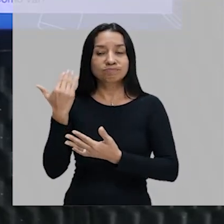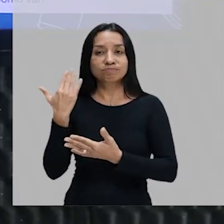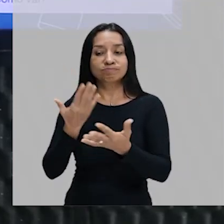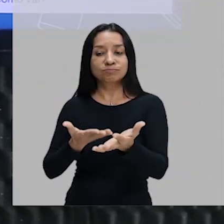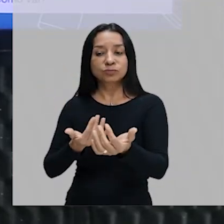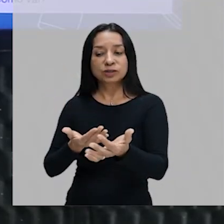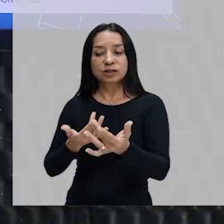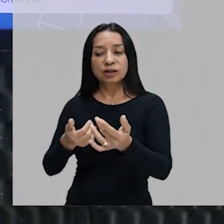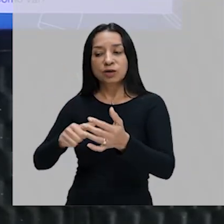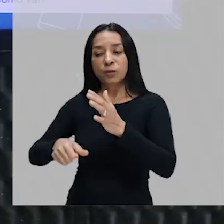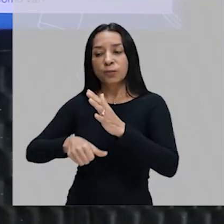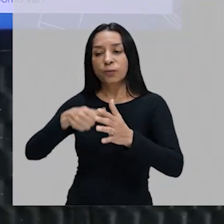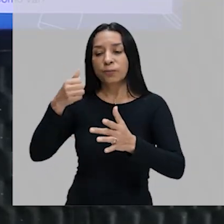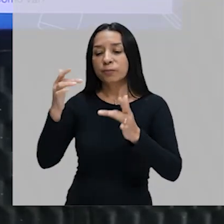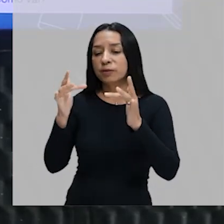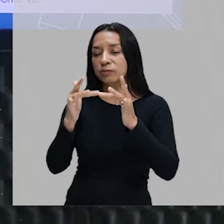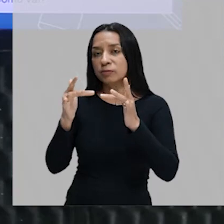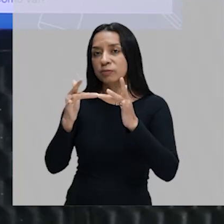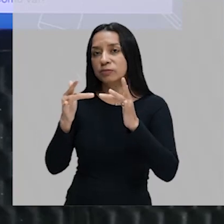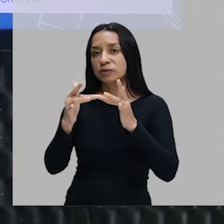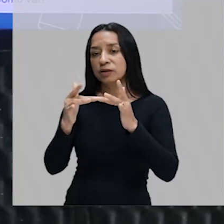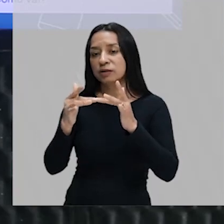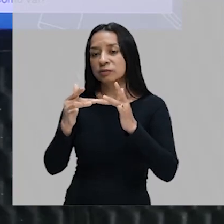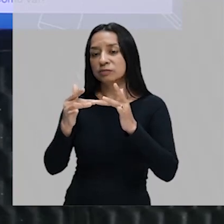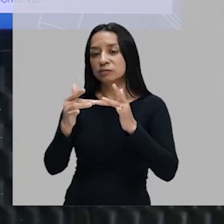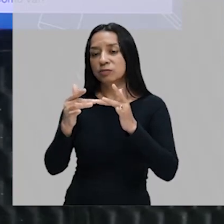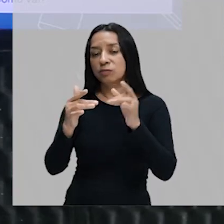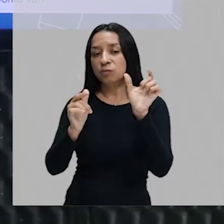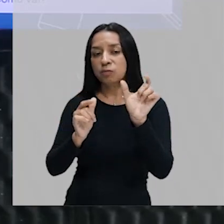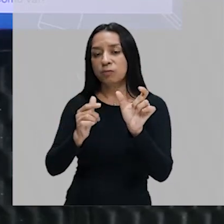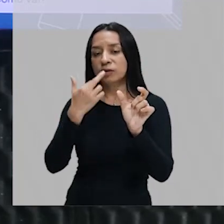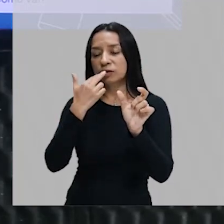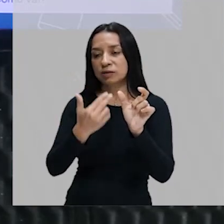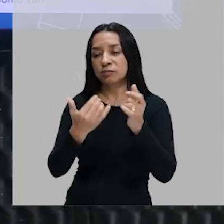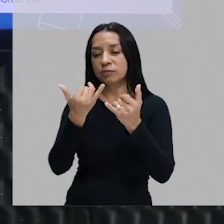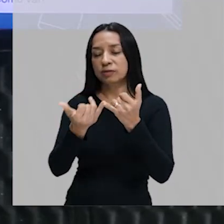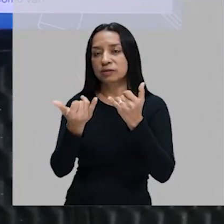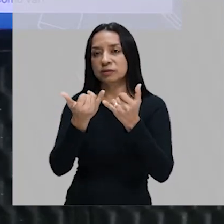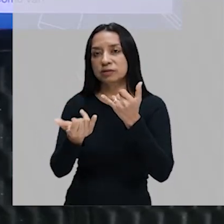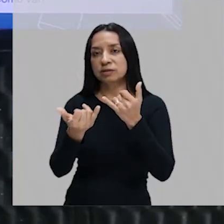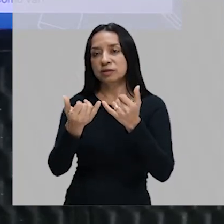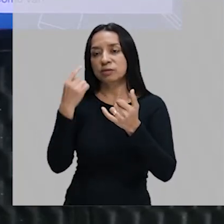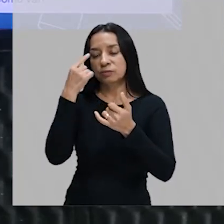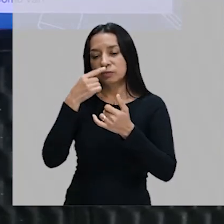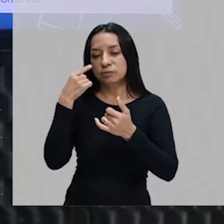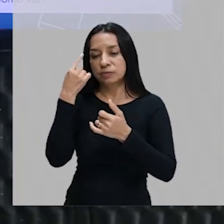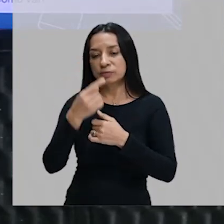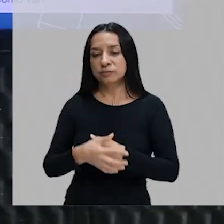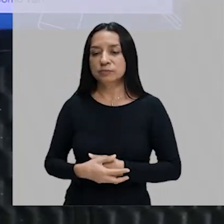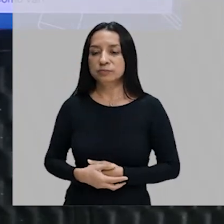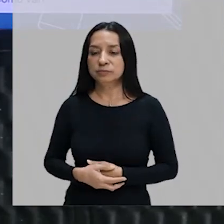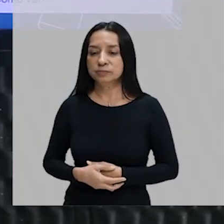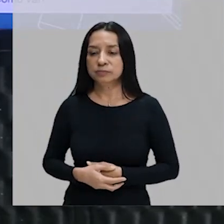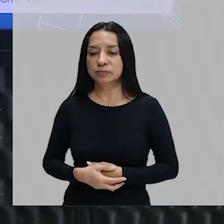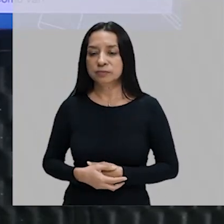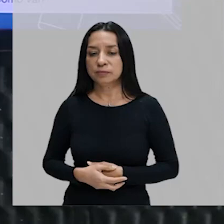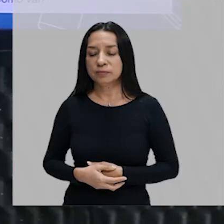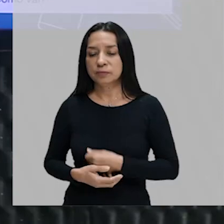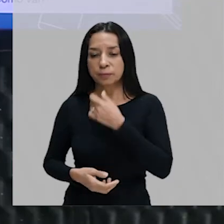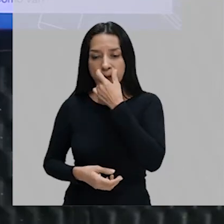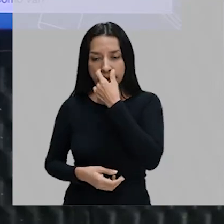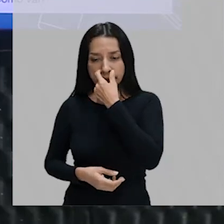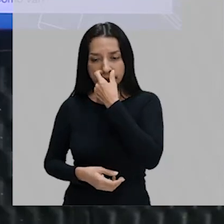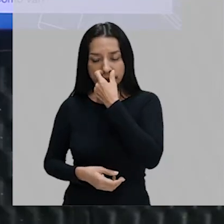o primeiro contato que eu tive com algo parecido com o espanhol, né? Que hay? Que hay? O que